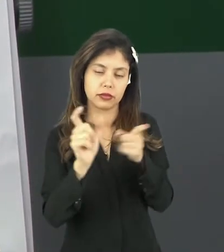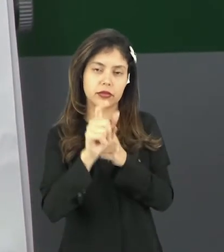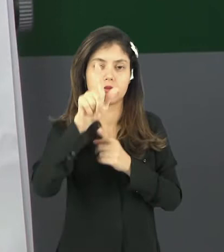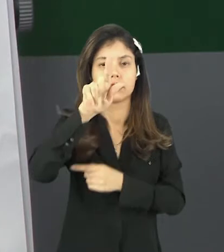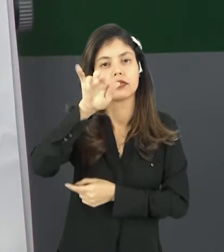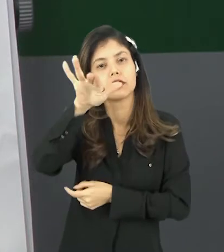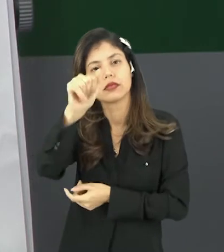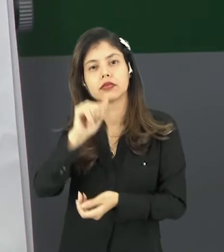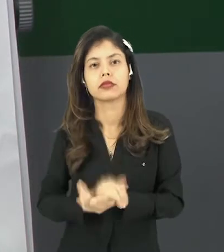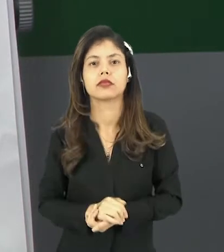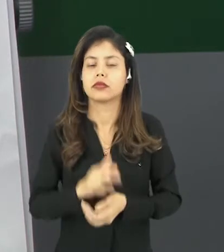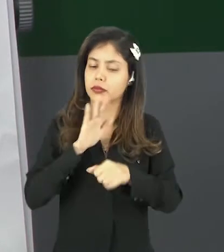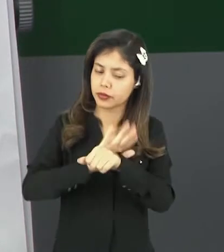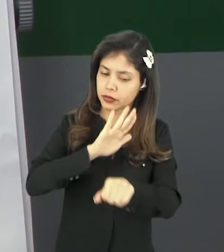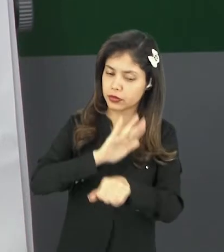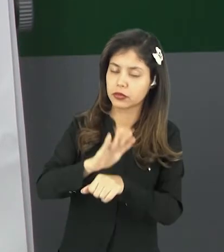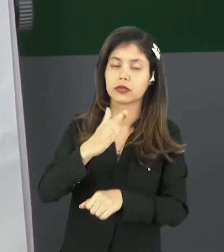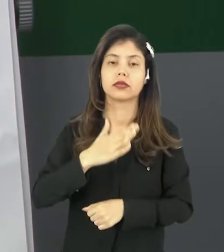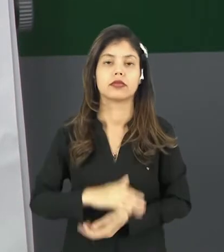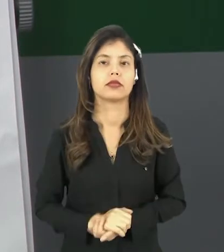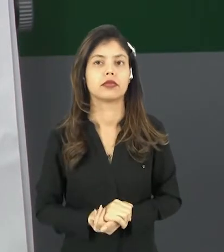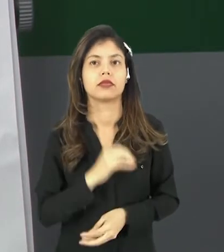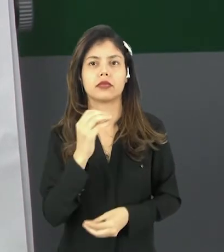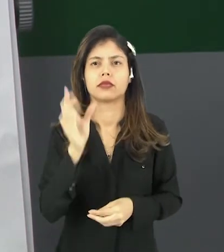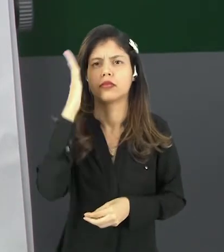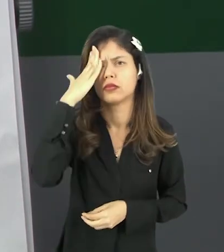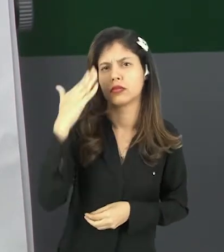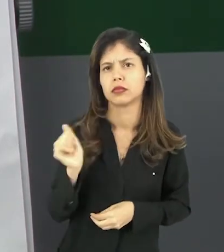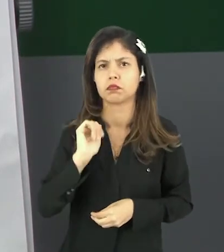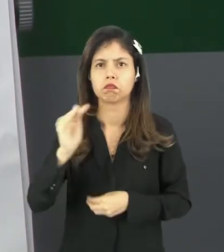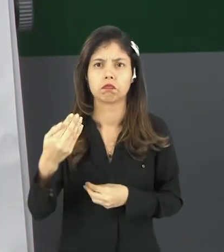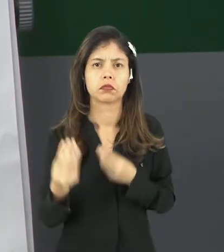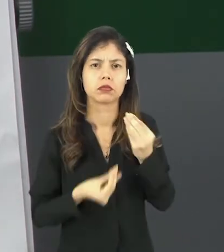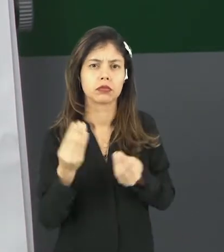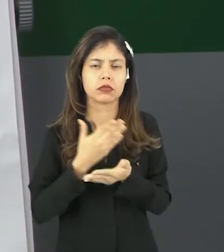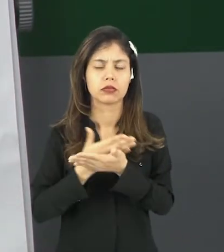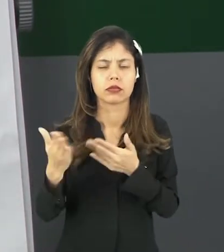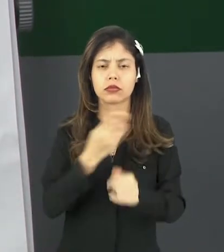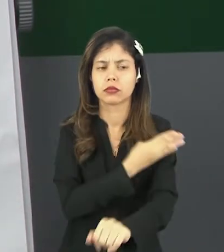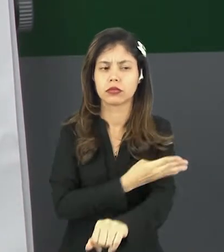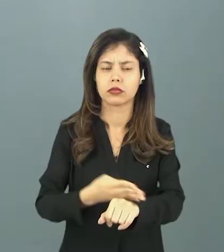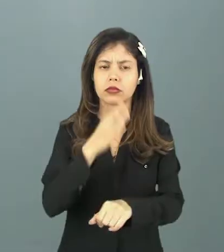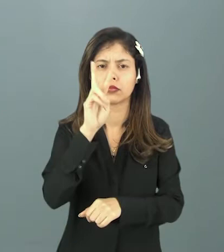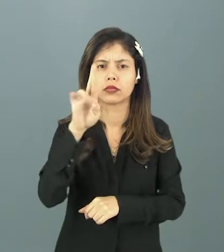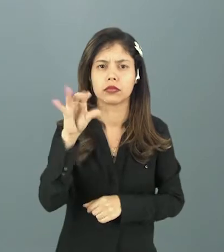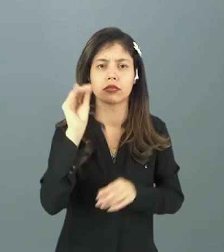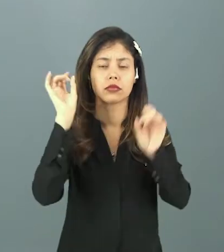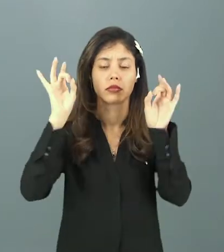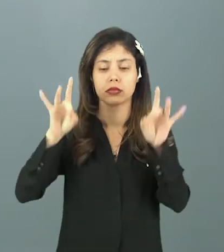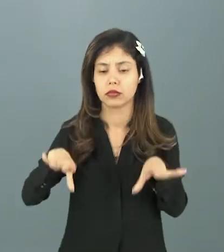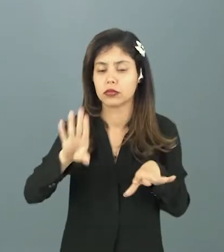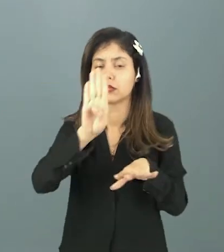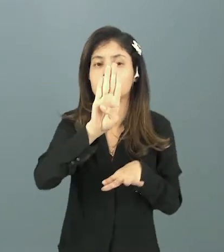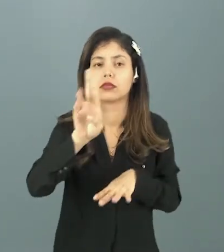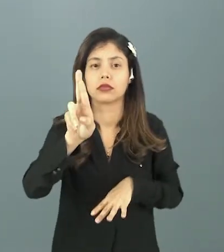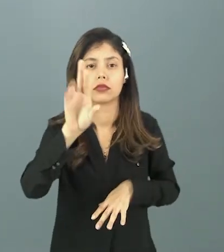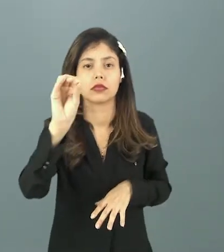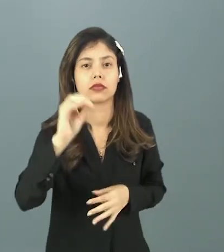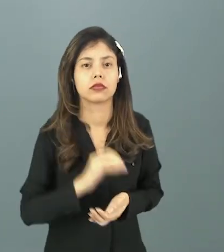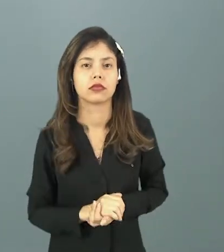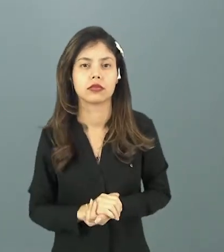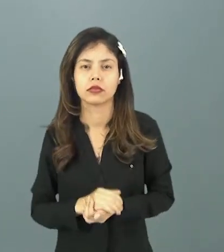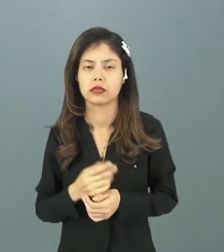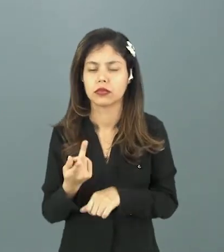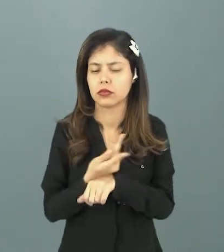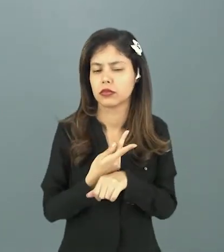guia, porque ela me ajuda a saber que aqui a palavra começa com branco e a última é burro. Se a palavra que eu estou atrás,